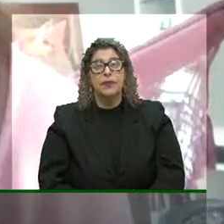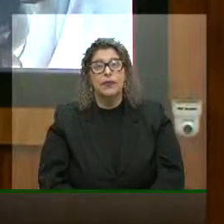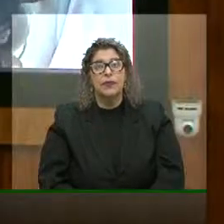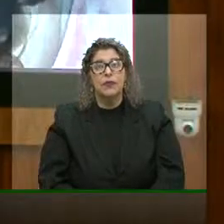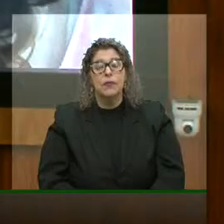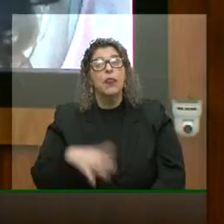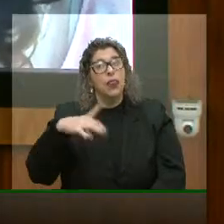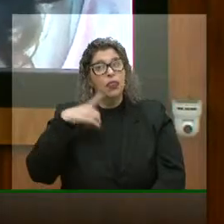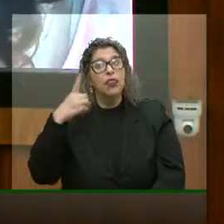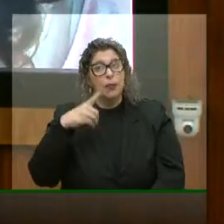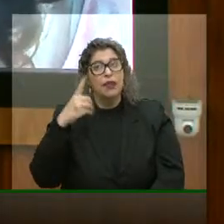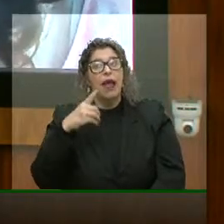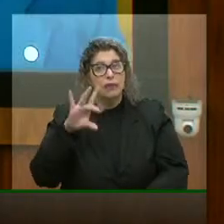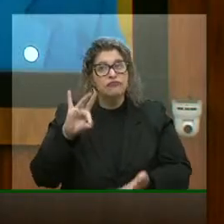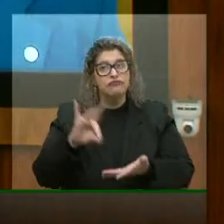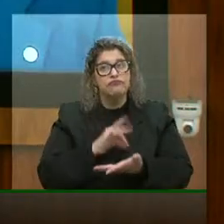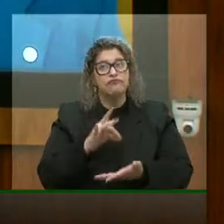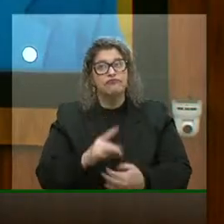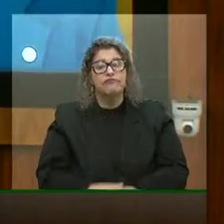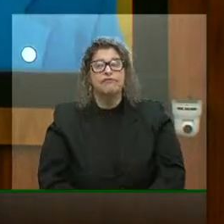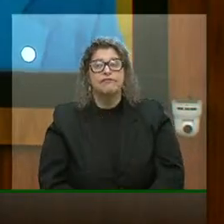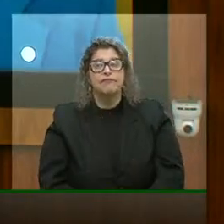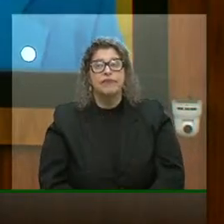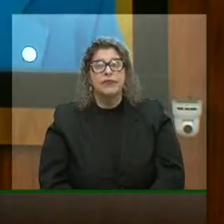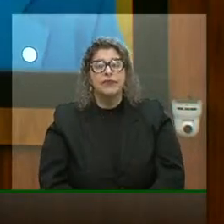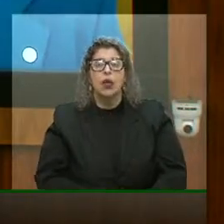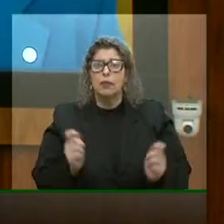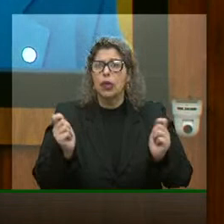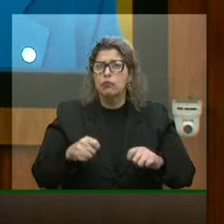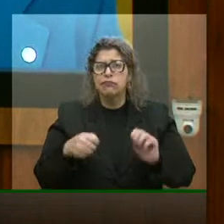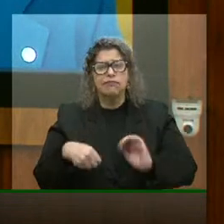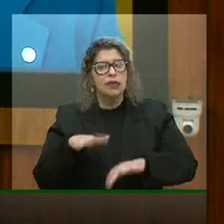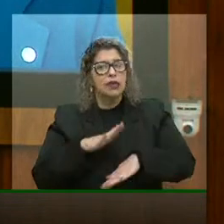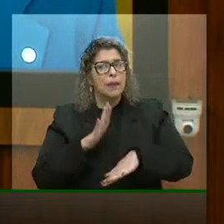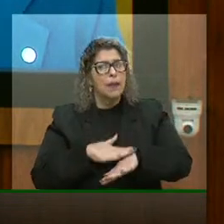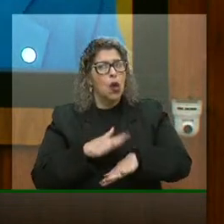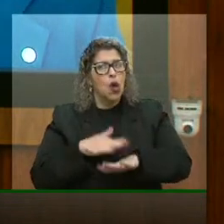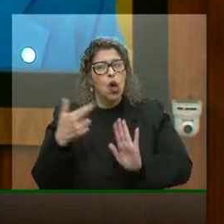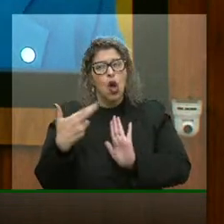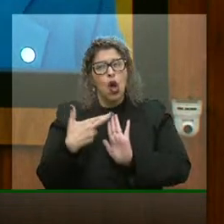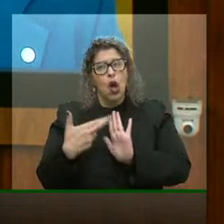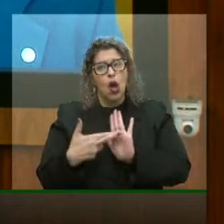Inscrita a deputada Sofia Cavedon, com a palavra pelo tempo regimental,